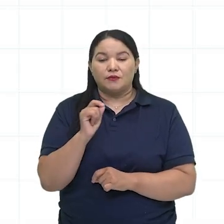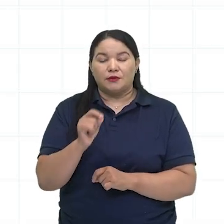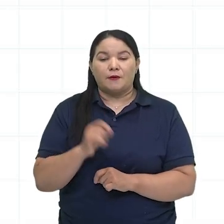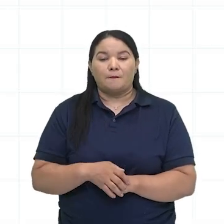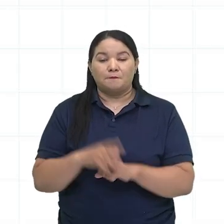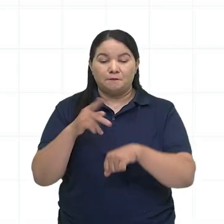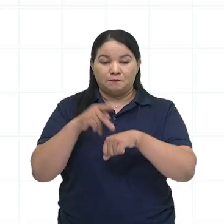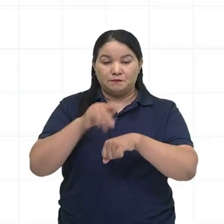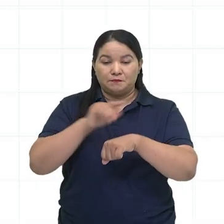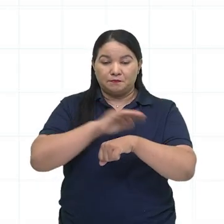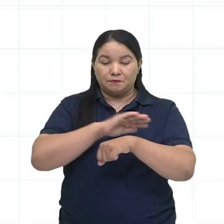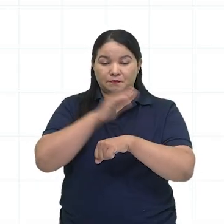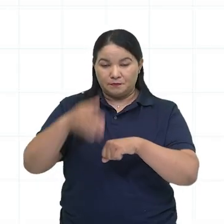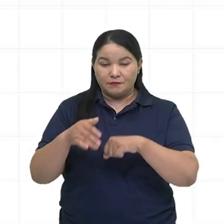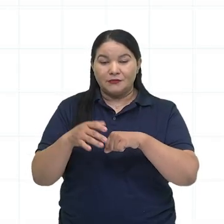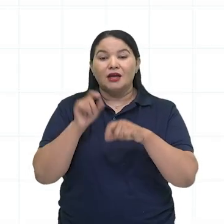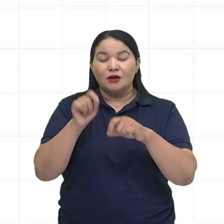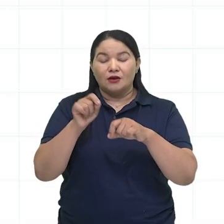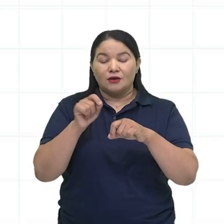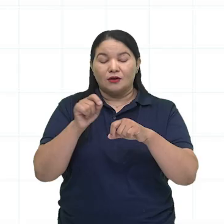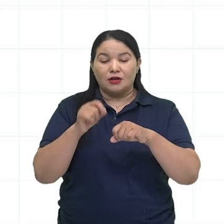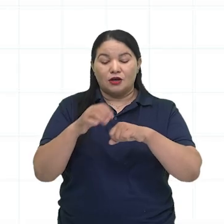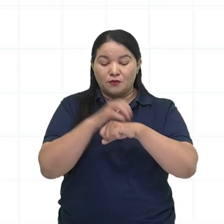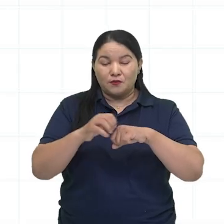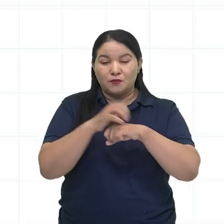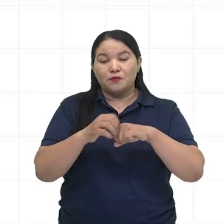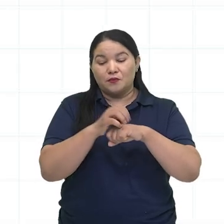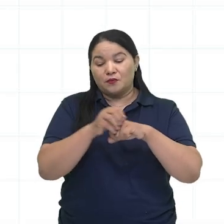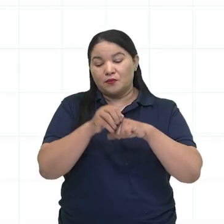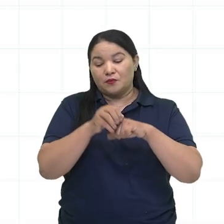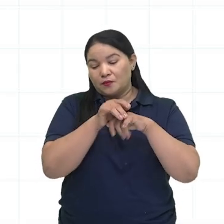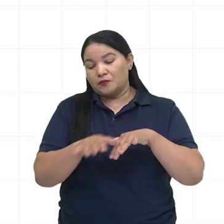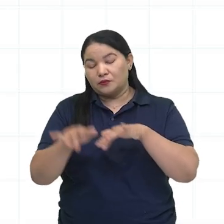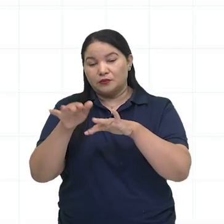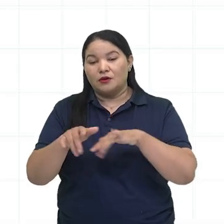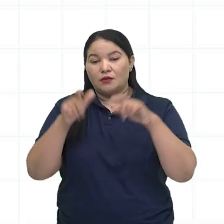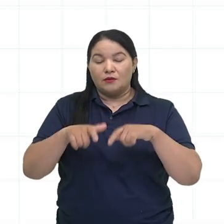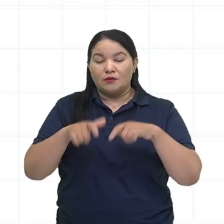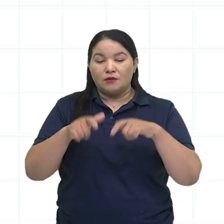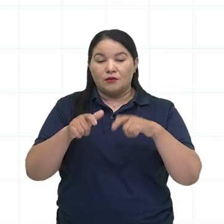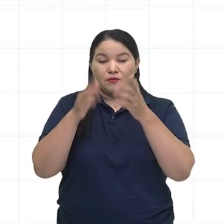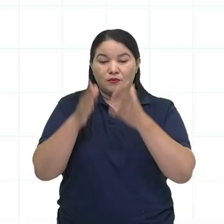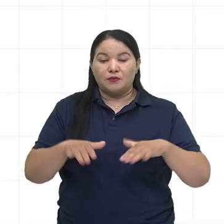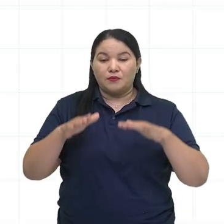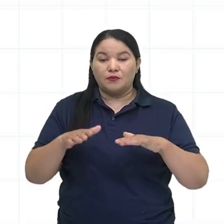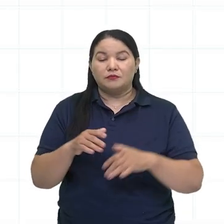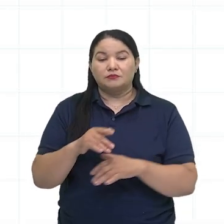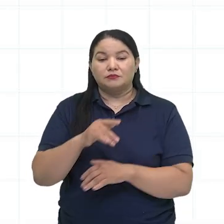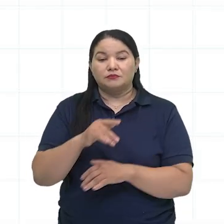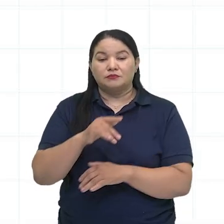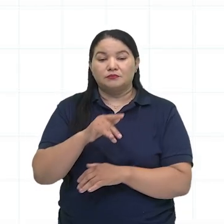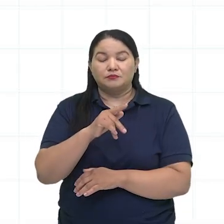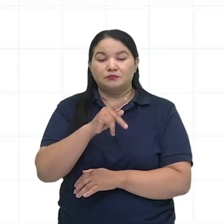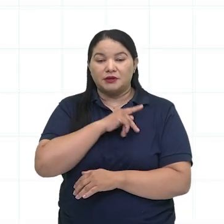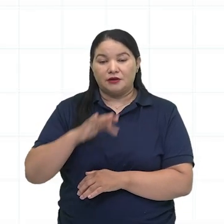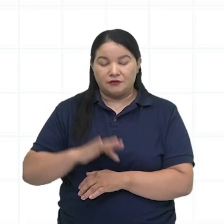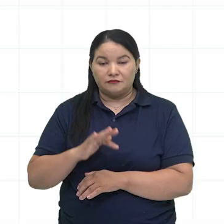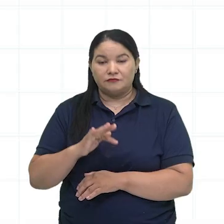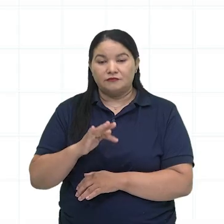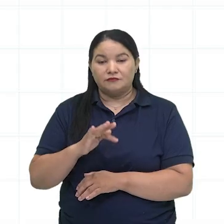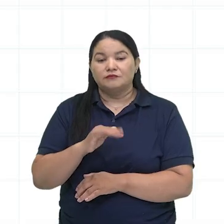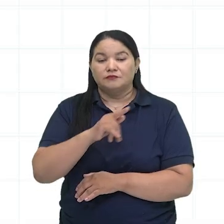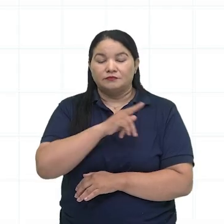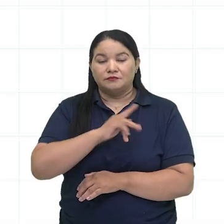rochas sedimentares, é a região de Presidente Figueiredo, certo? Se você